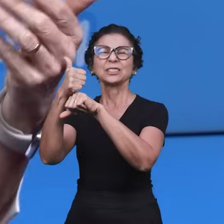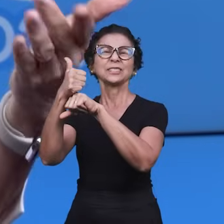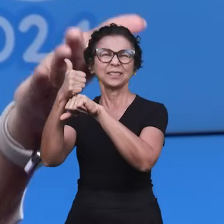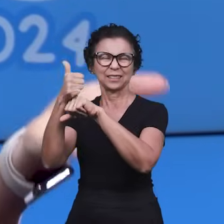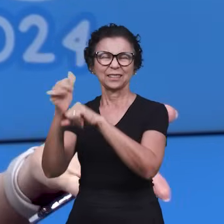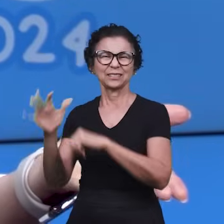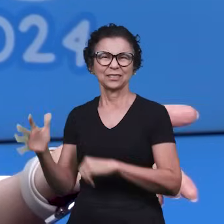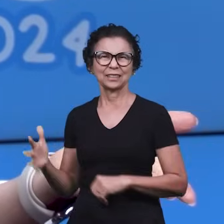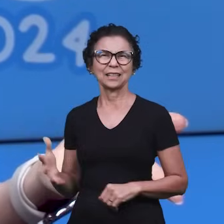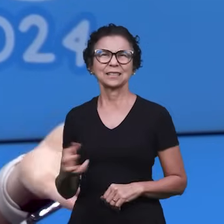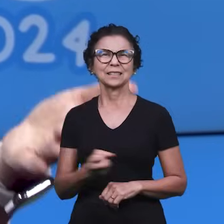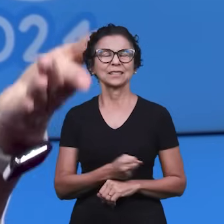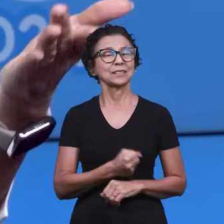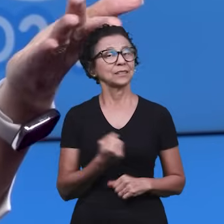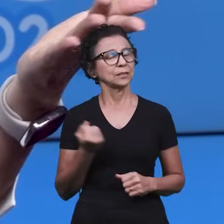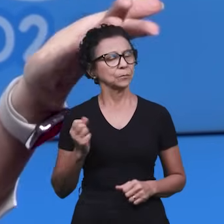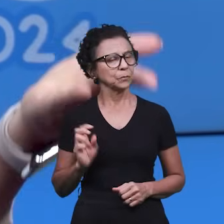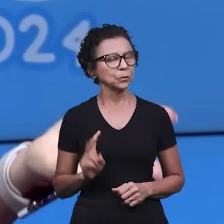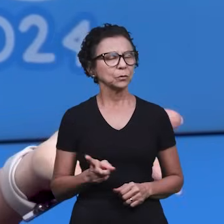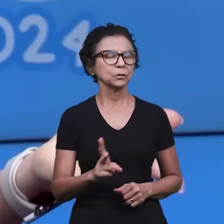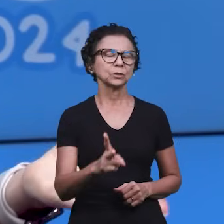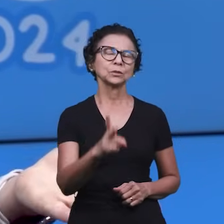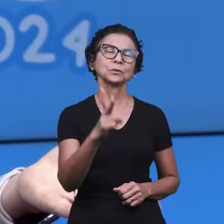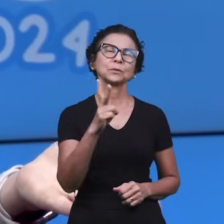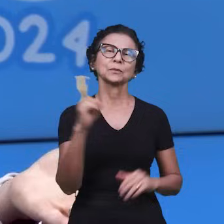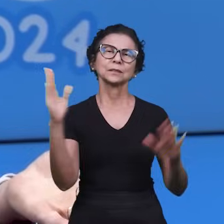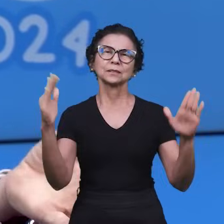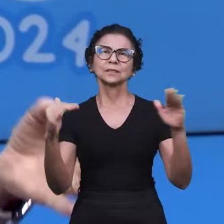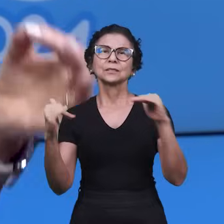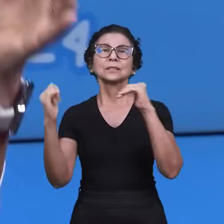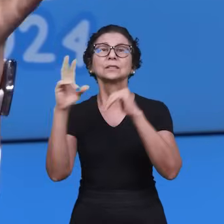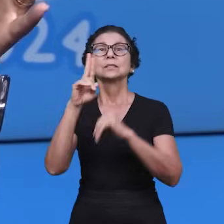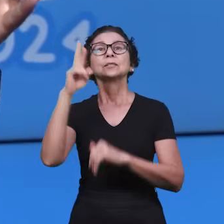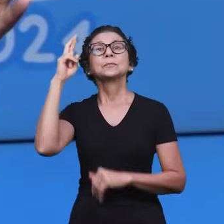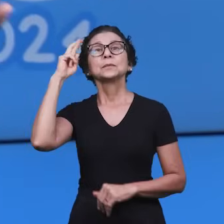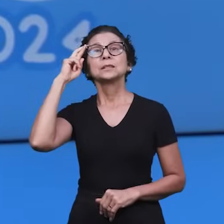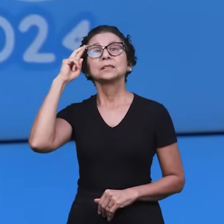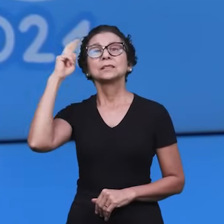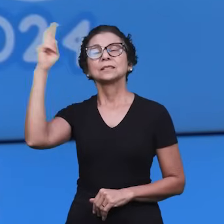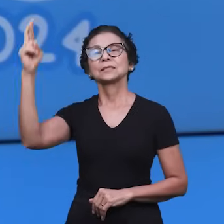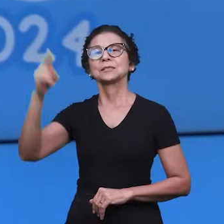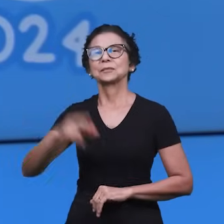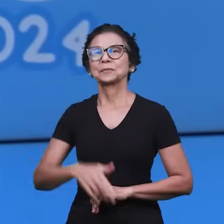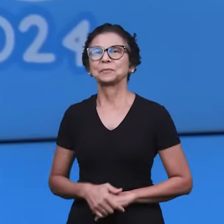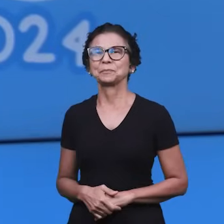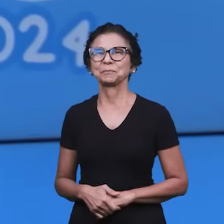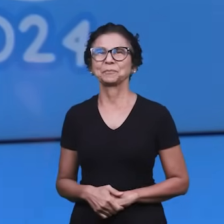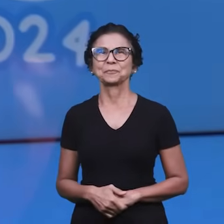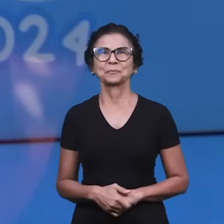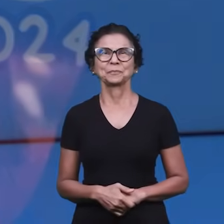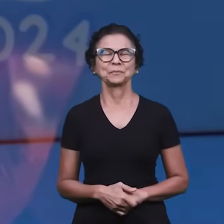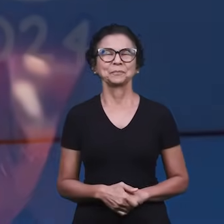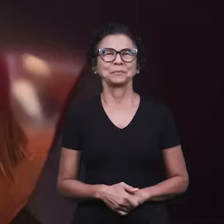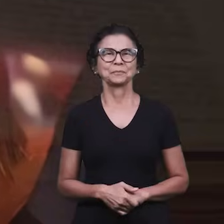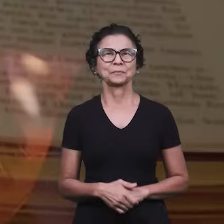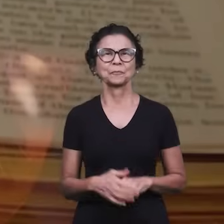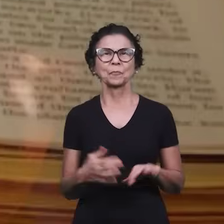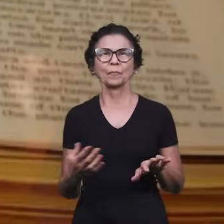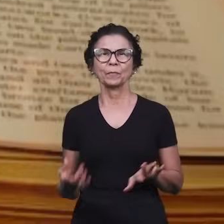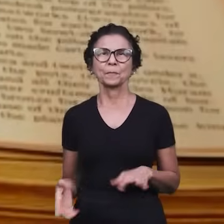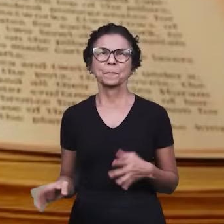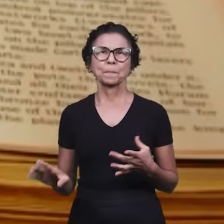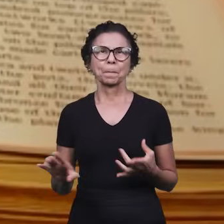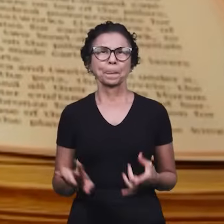Então vamos assim fazer, continuando bendizendo ao Senhor. Quem tem ouvidos? Quem